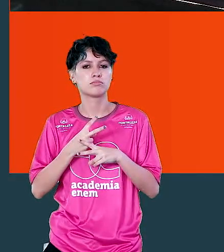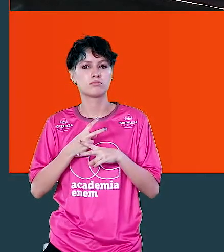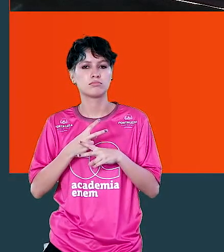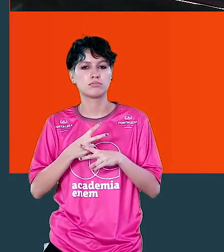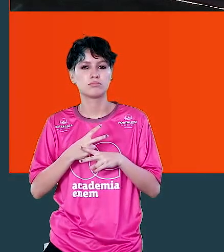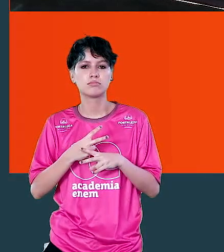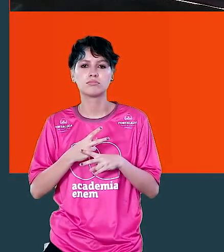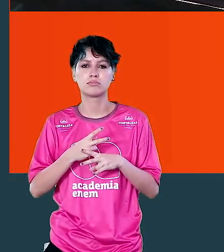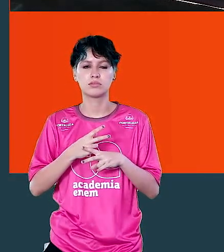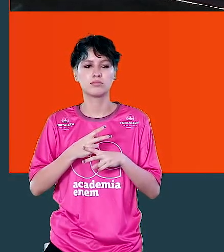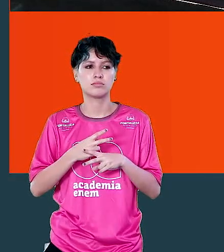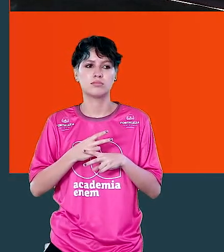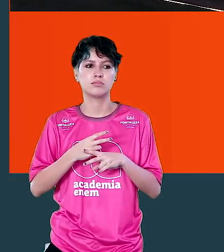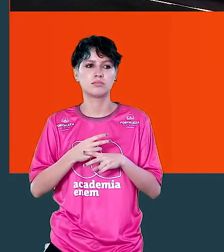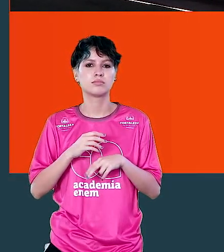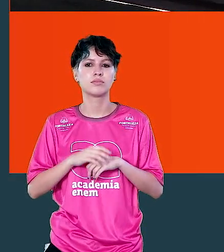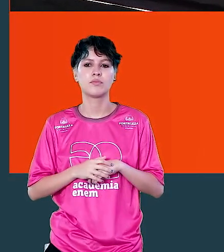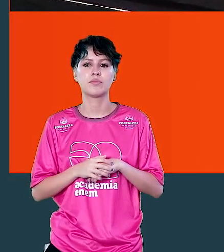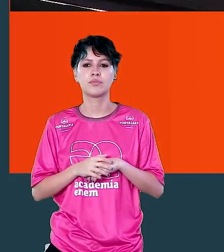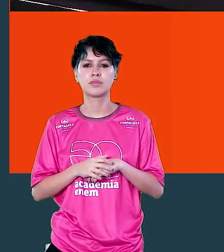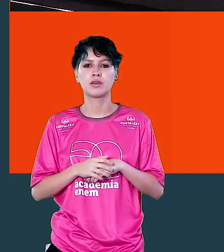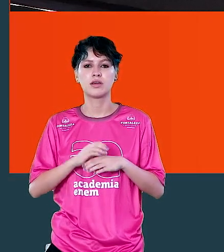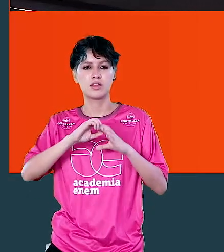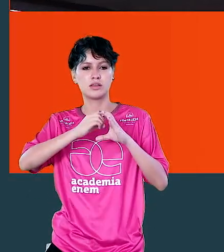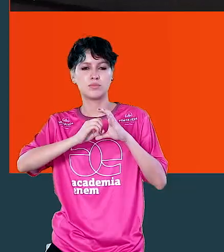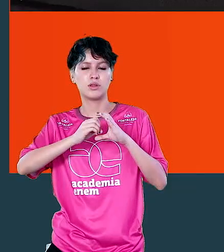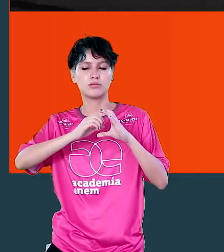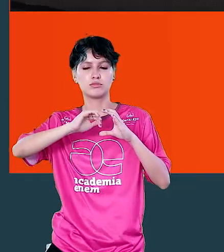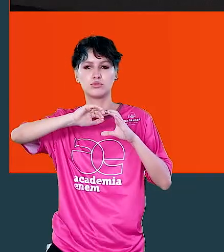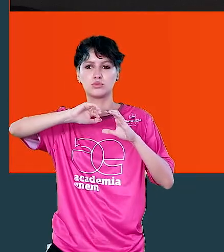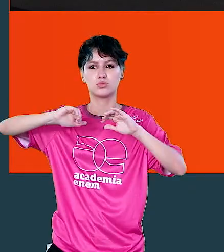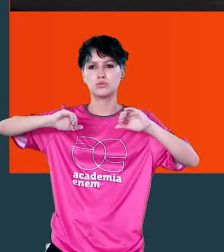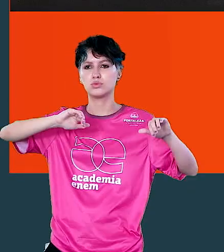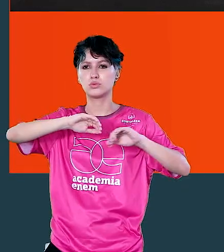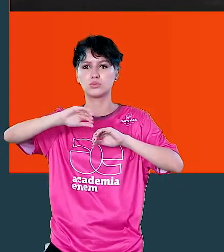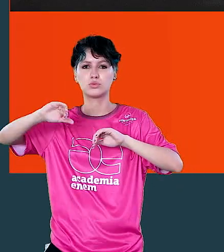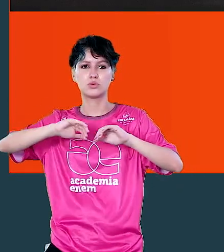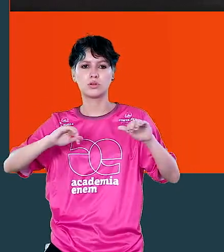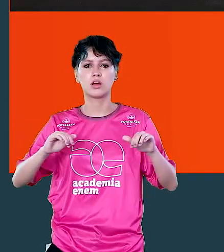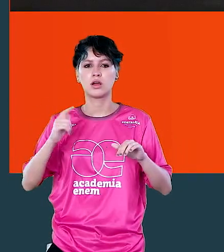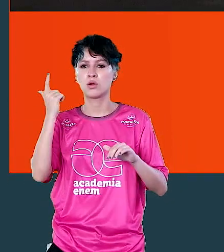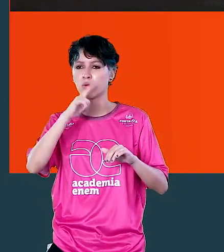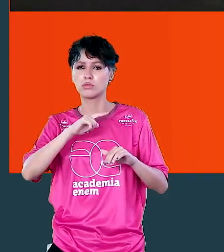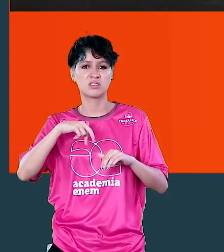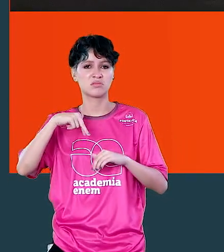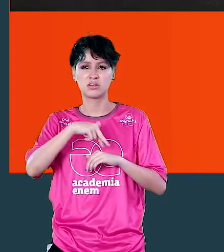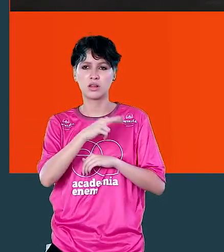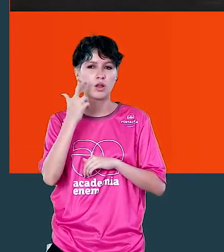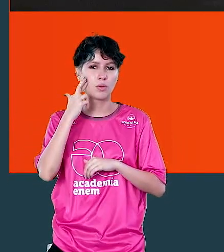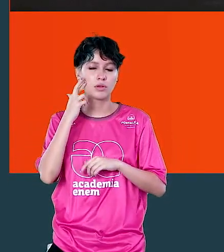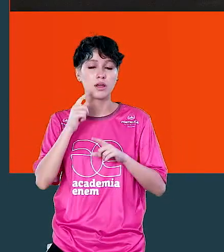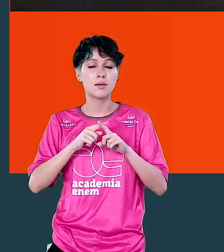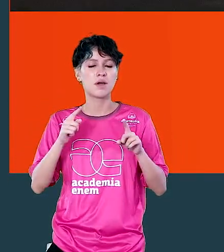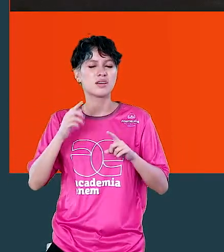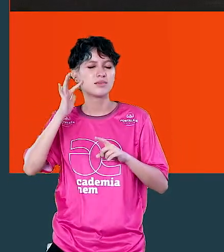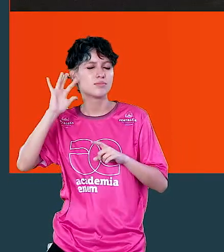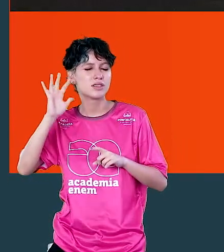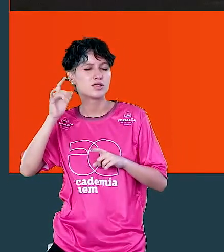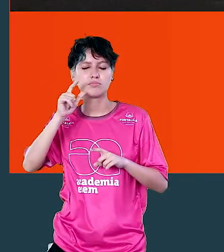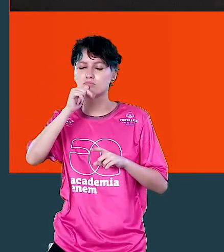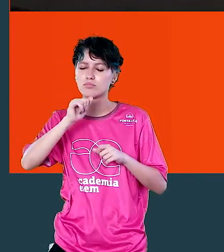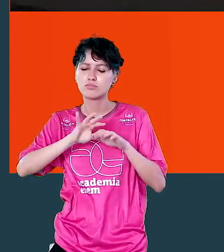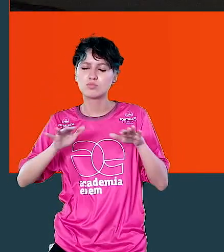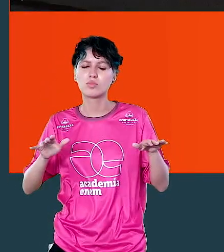umas das outras. É por isso que eu consigo passar. Ó. Tu acha que se eu estivesse dentro da piscina, dentro da água do mar, eu conseguiria fazer esse